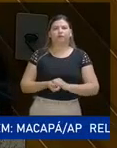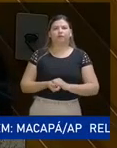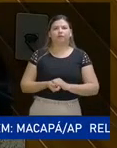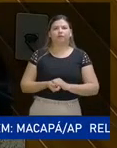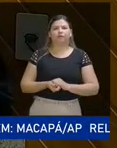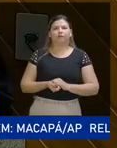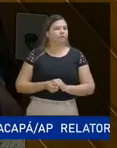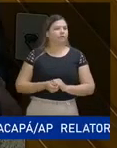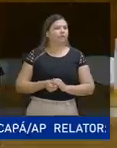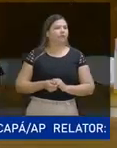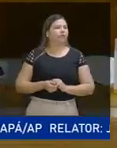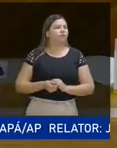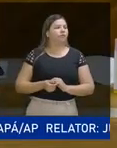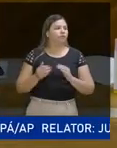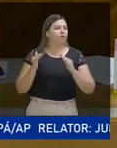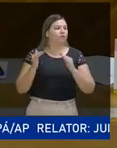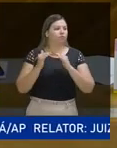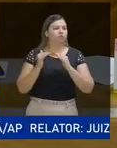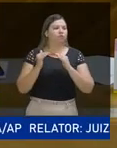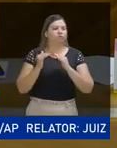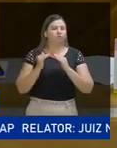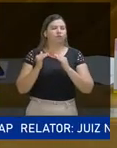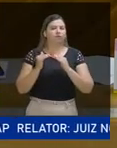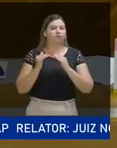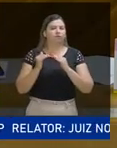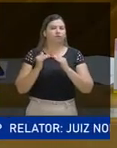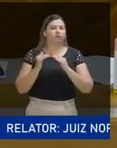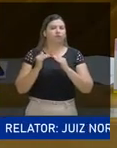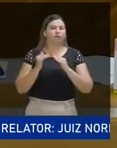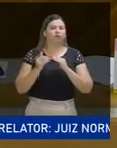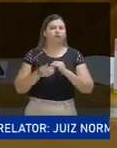Juiz Carlos Torque. Bem acompanha, eminente relator.